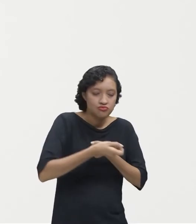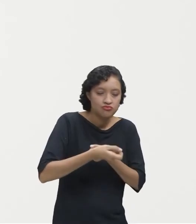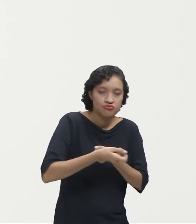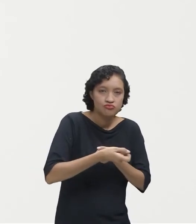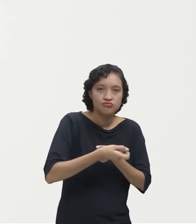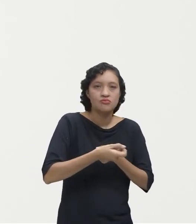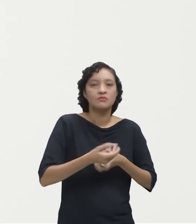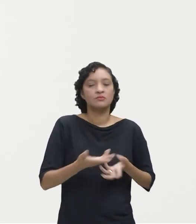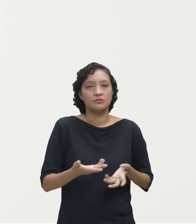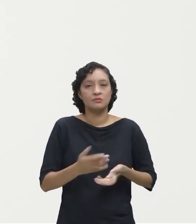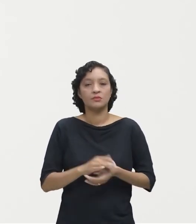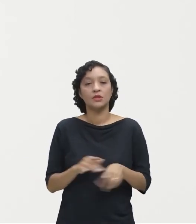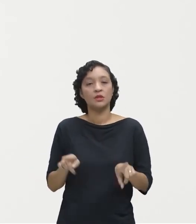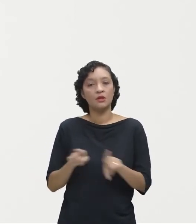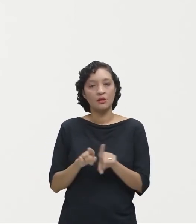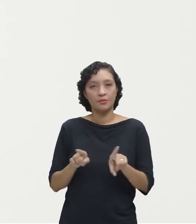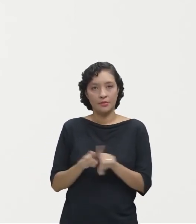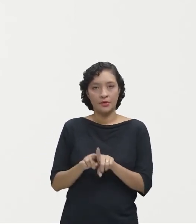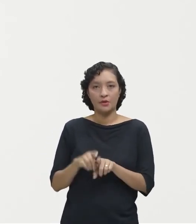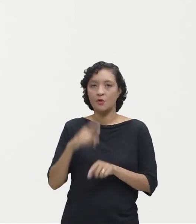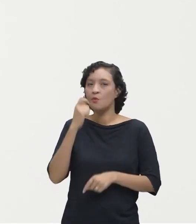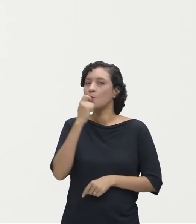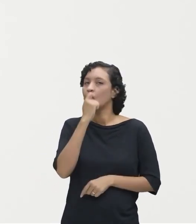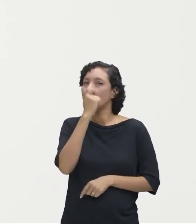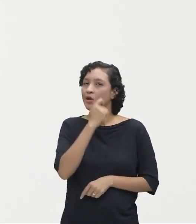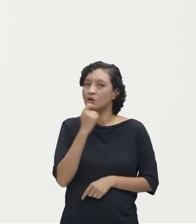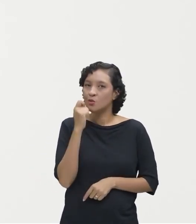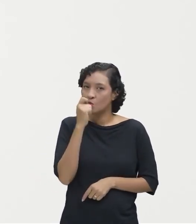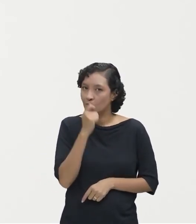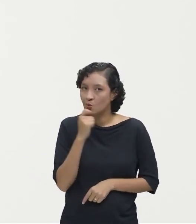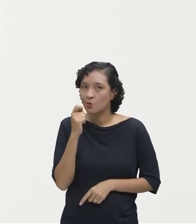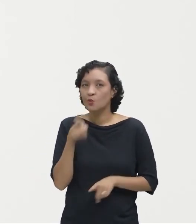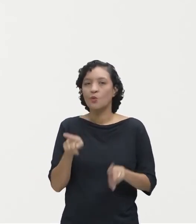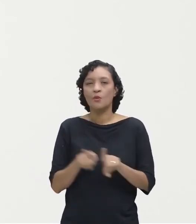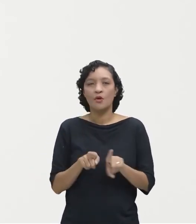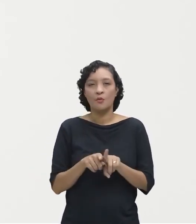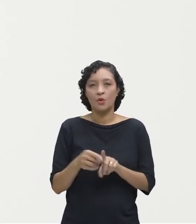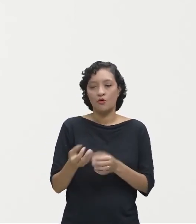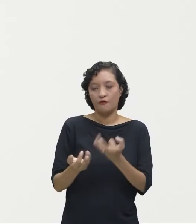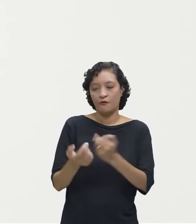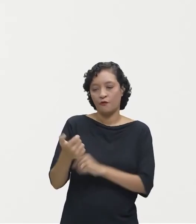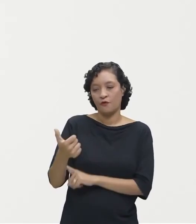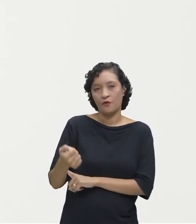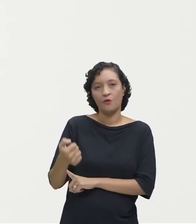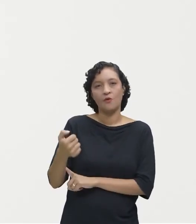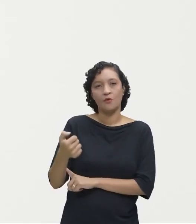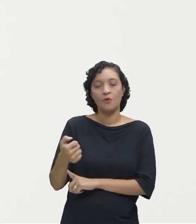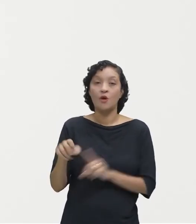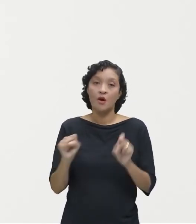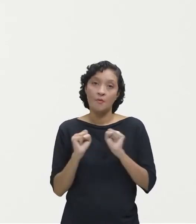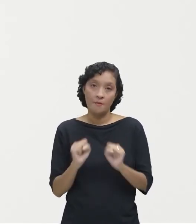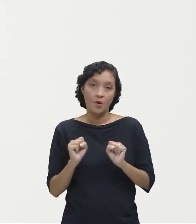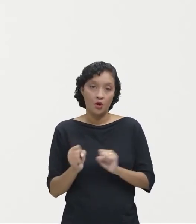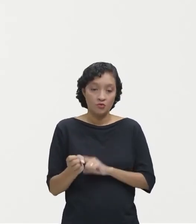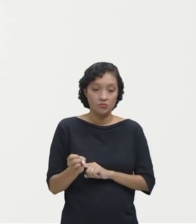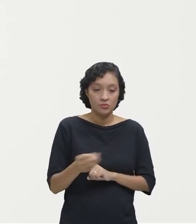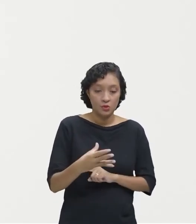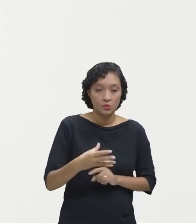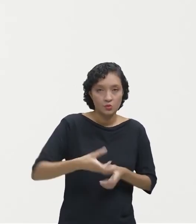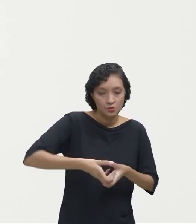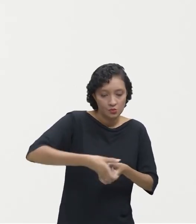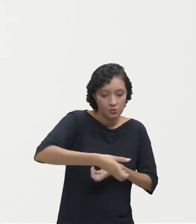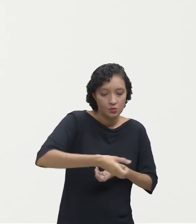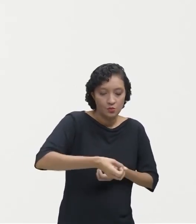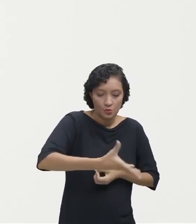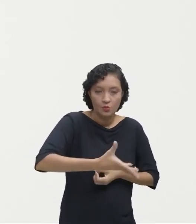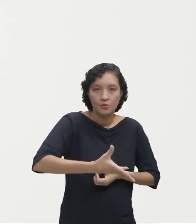cilindros. Aqui, ó, pode ser um batom, pode ser um isqueiro, pode ser uma lanterna. Essa forma